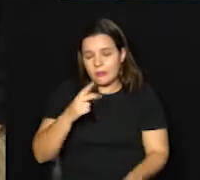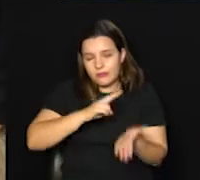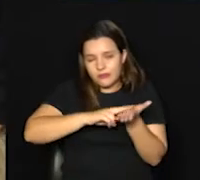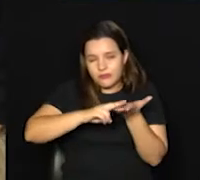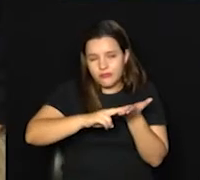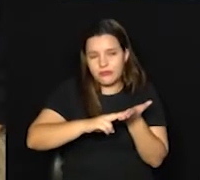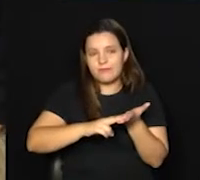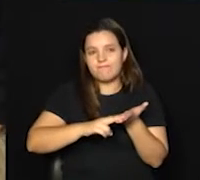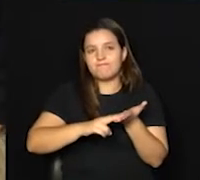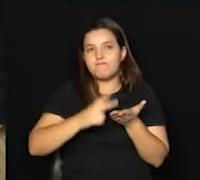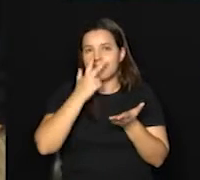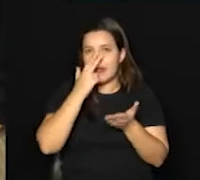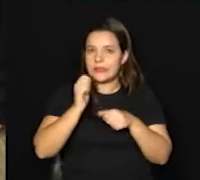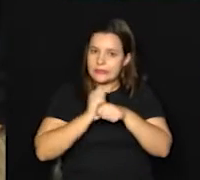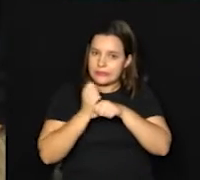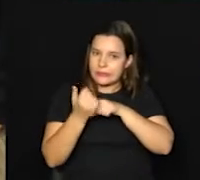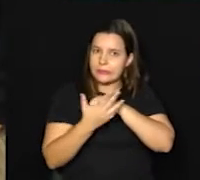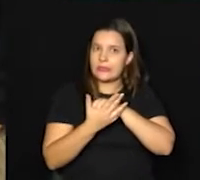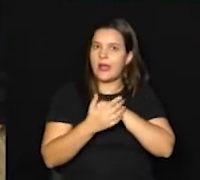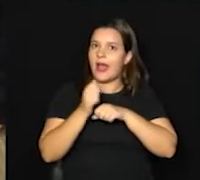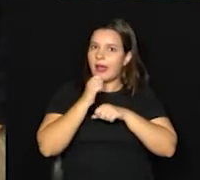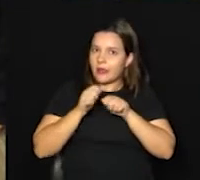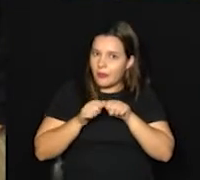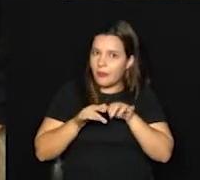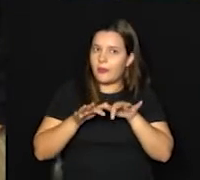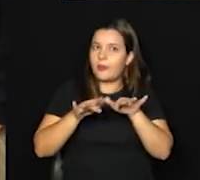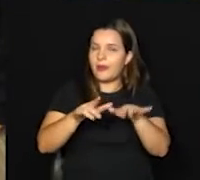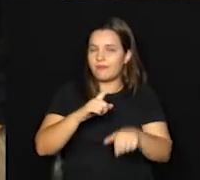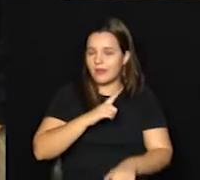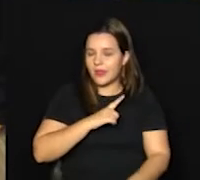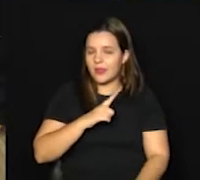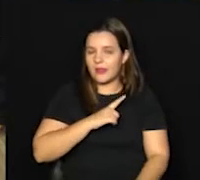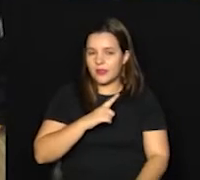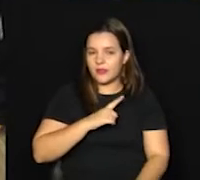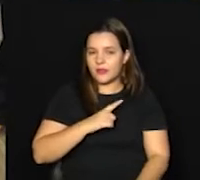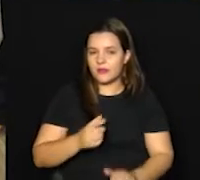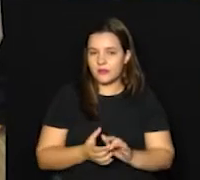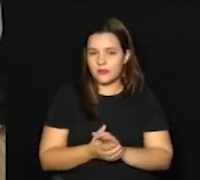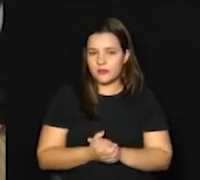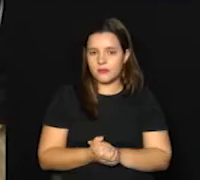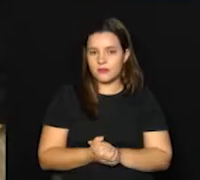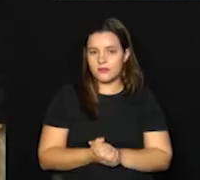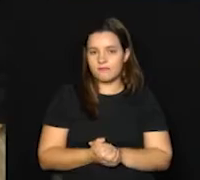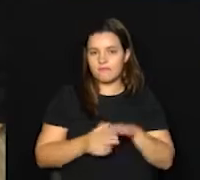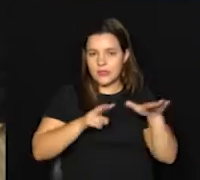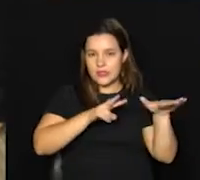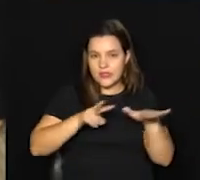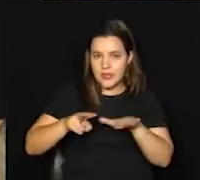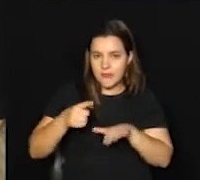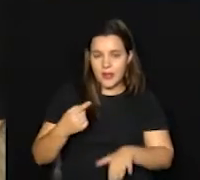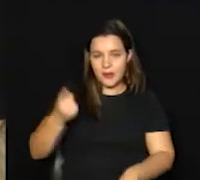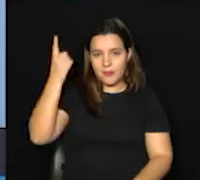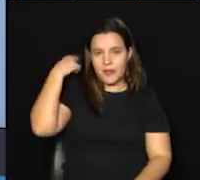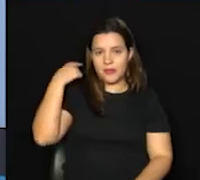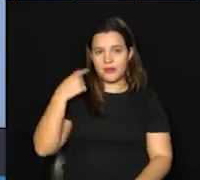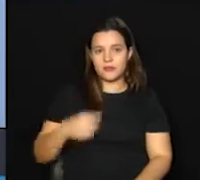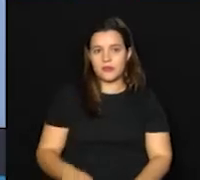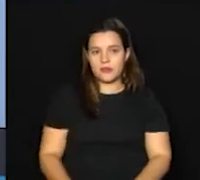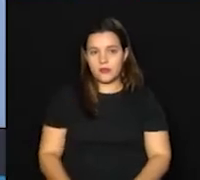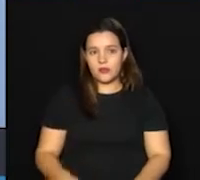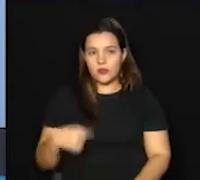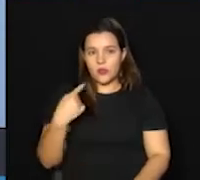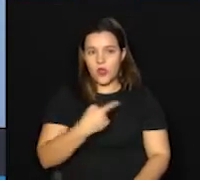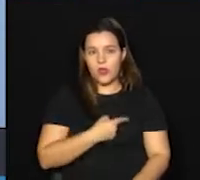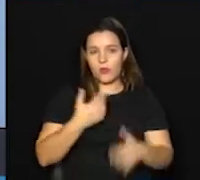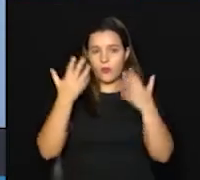Então, a doença segue avançando. Isso mesmo. Quando você fala desse número de 251, olha, na semana passada, a gente até